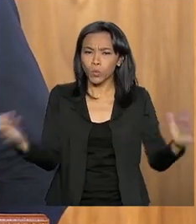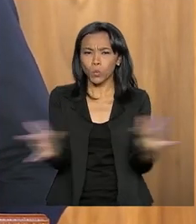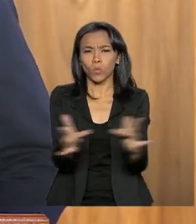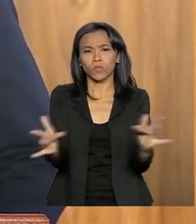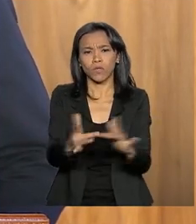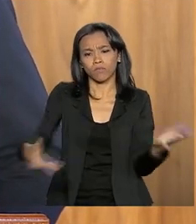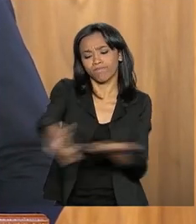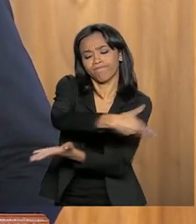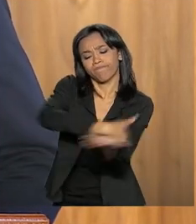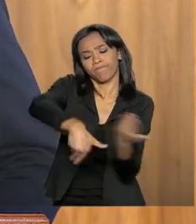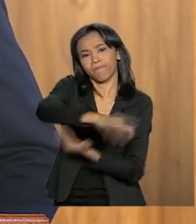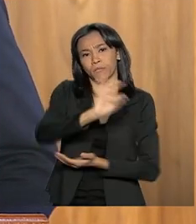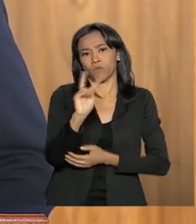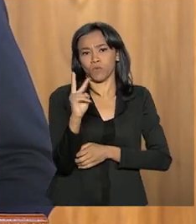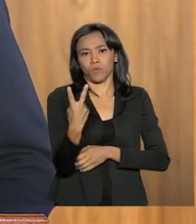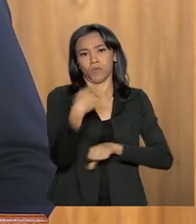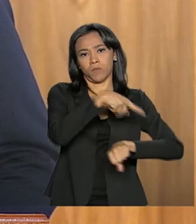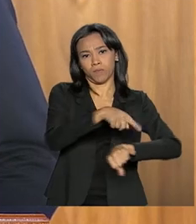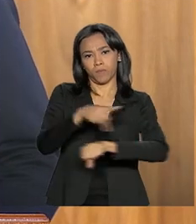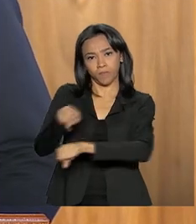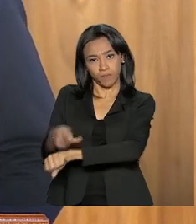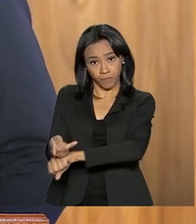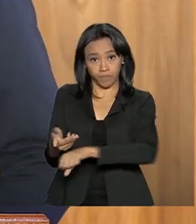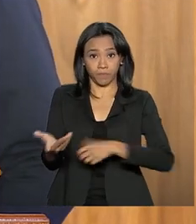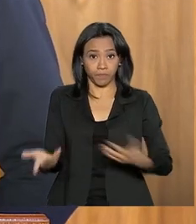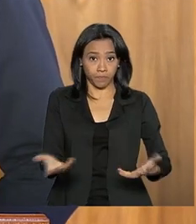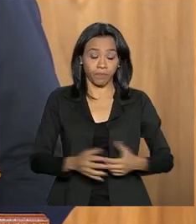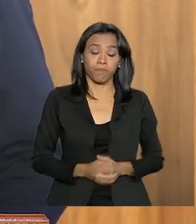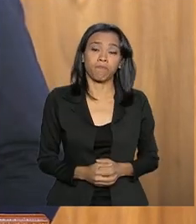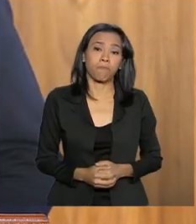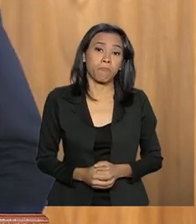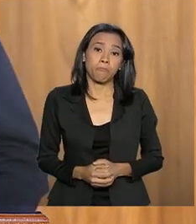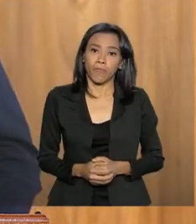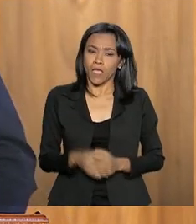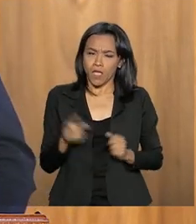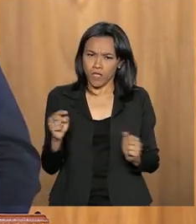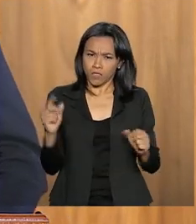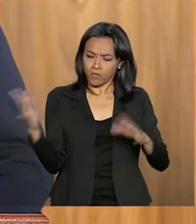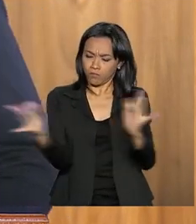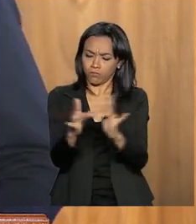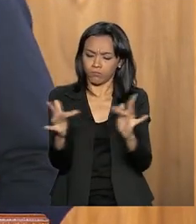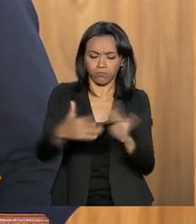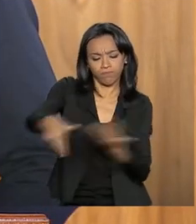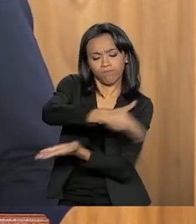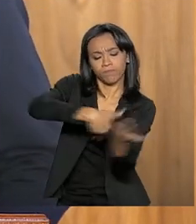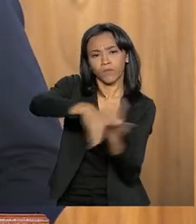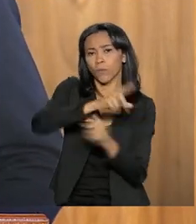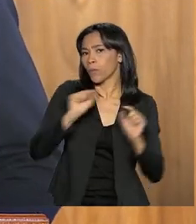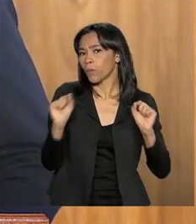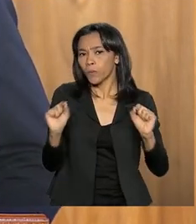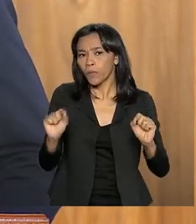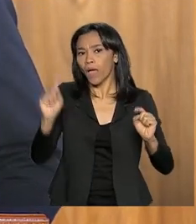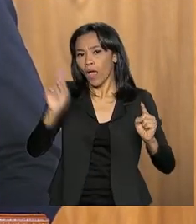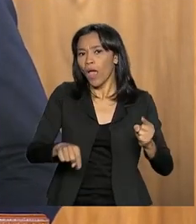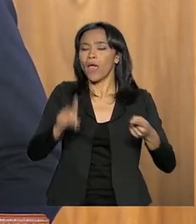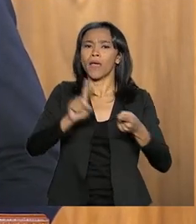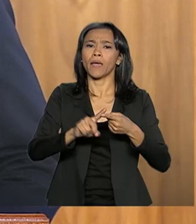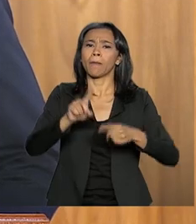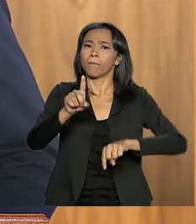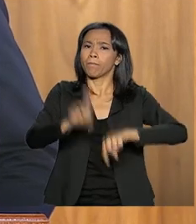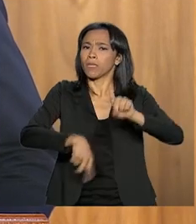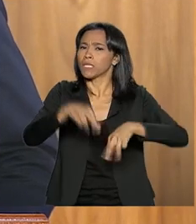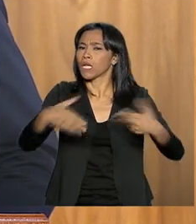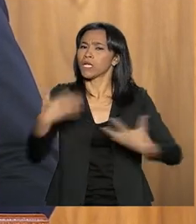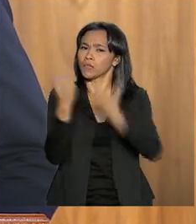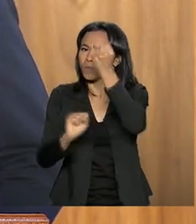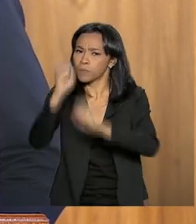comercial entre nossos países. A maior parte desse intercâmbio é composta de bens manufaturados de